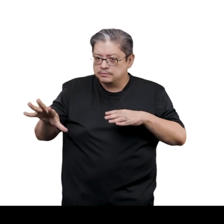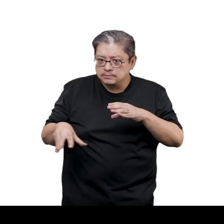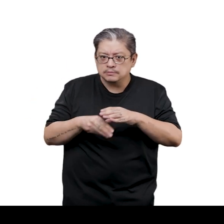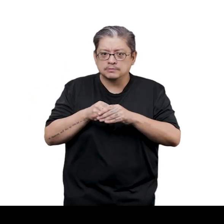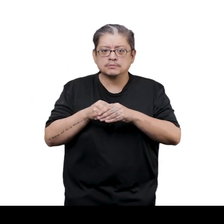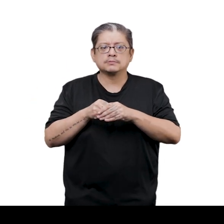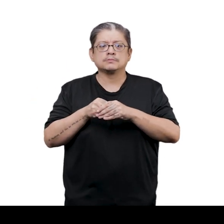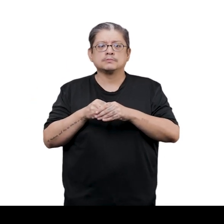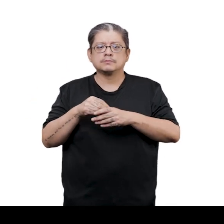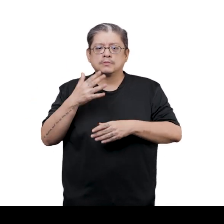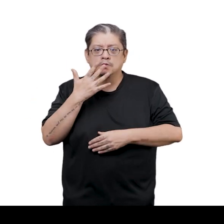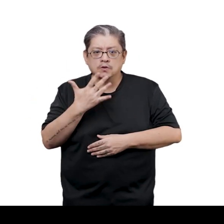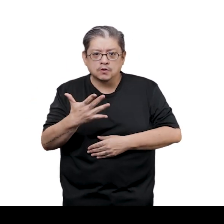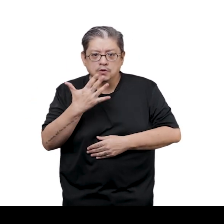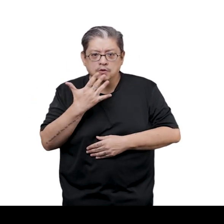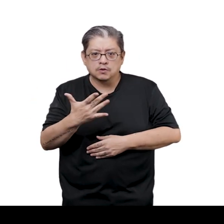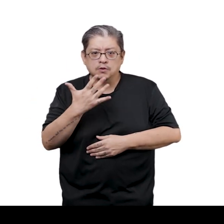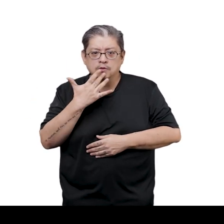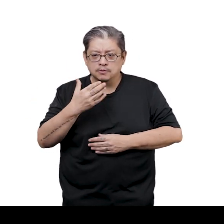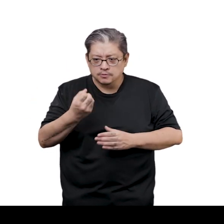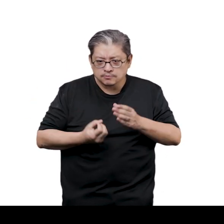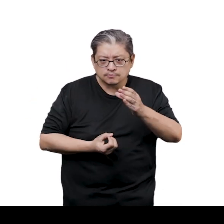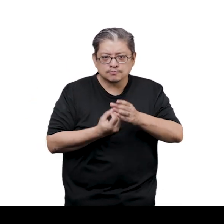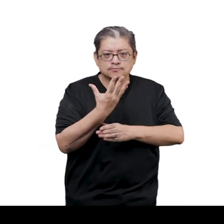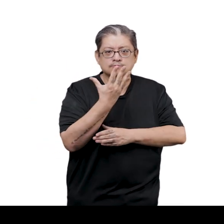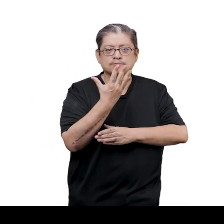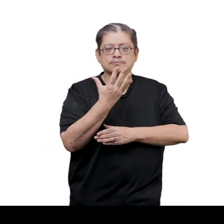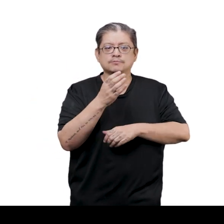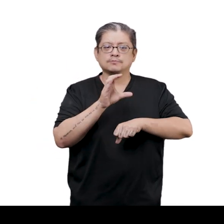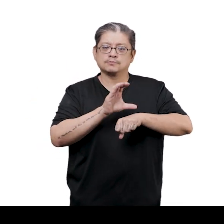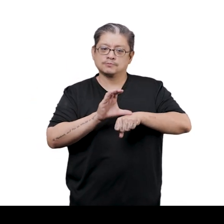cores complementares que resulta em cinzas coloridos.